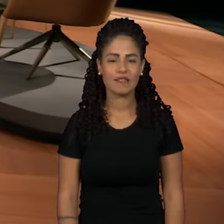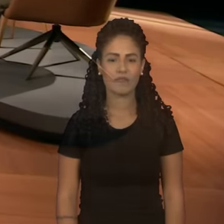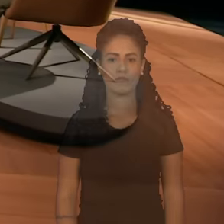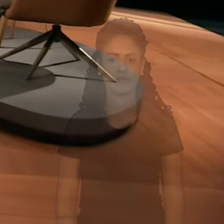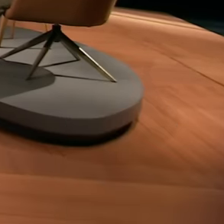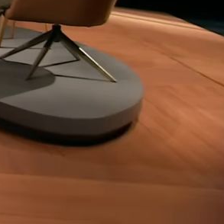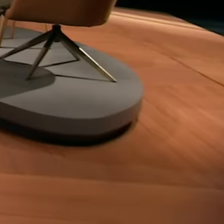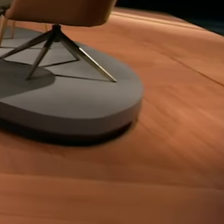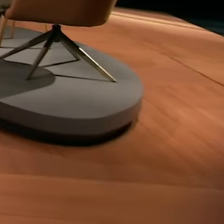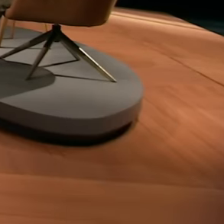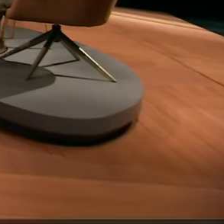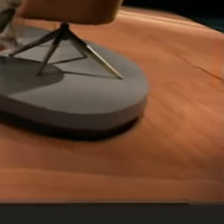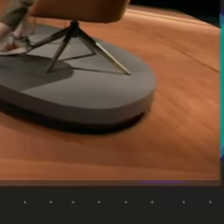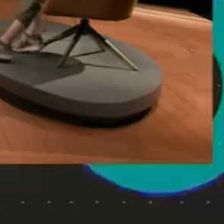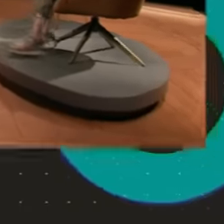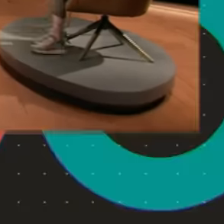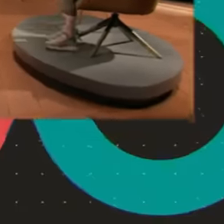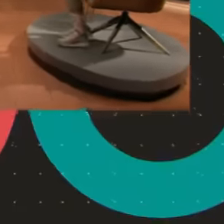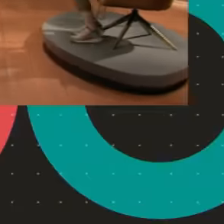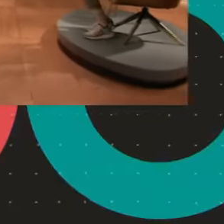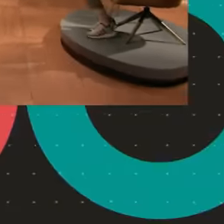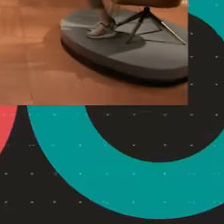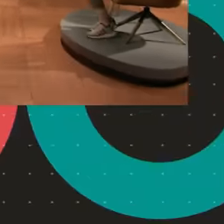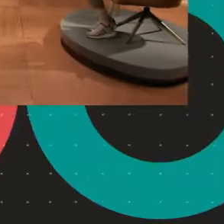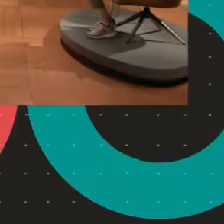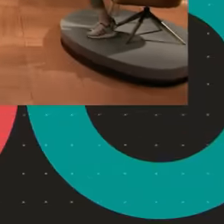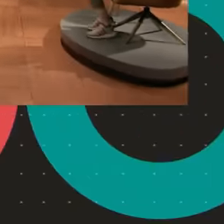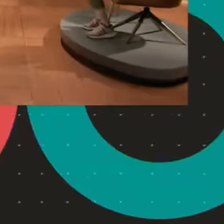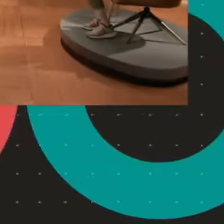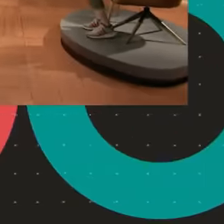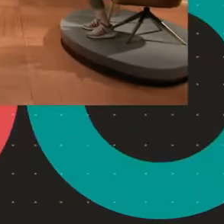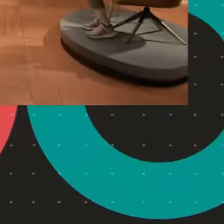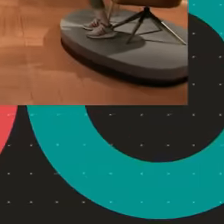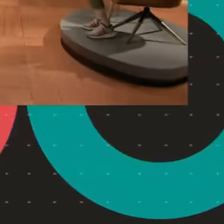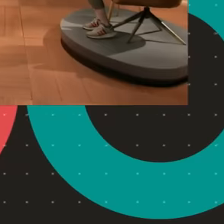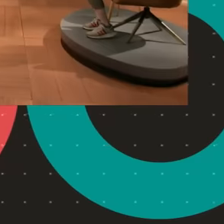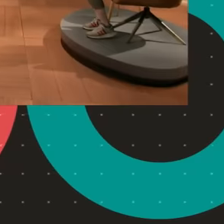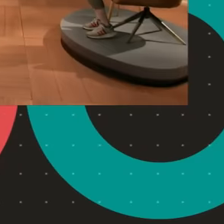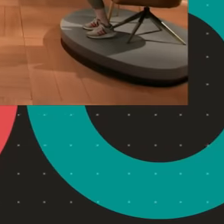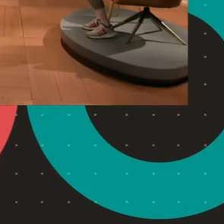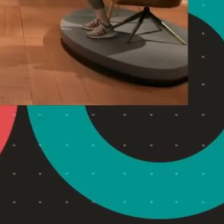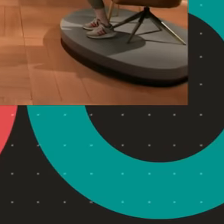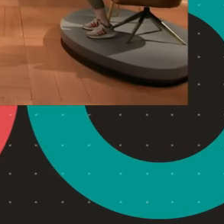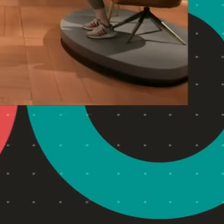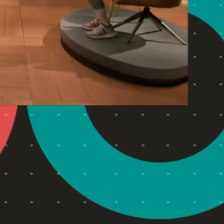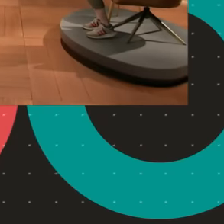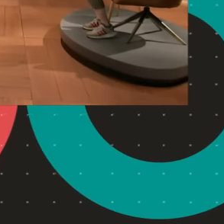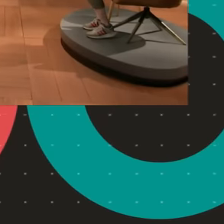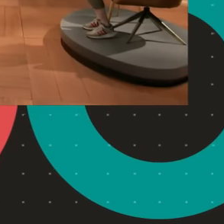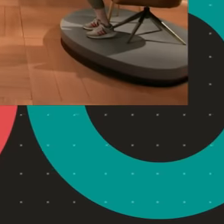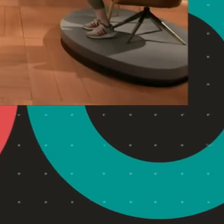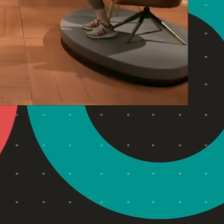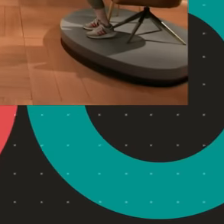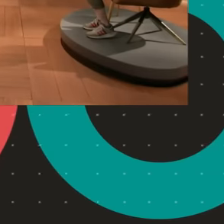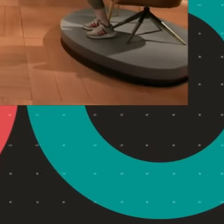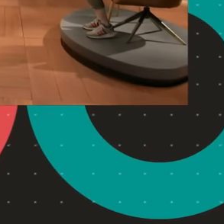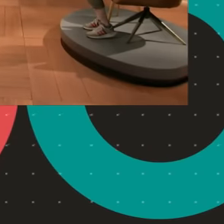Ok, menina. Ah, agora chora. Ah, Maria, gente, eu não esperava isso. Eu tô